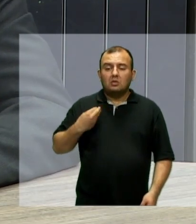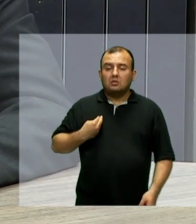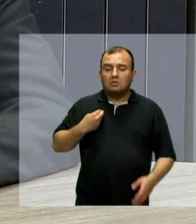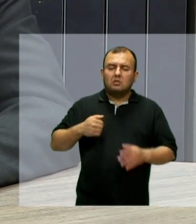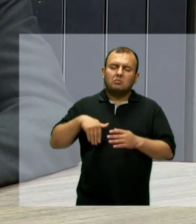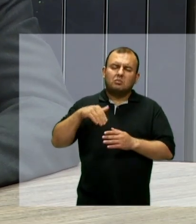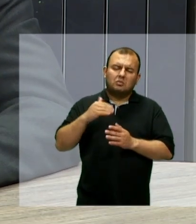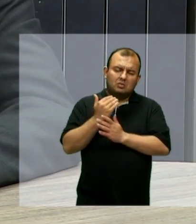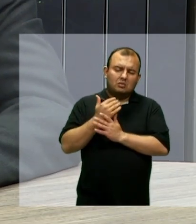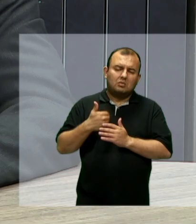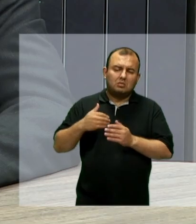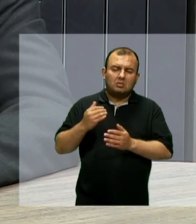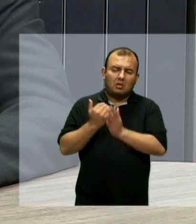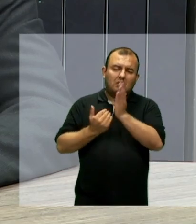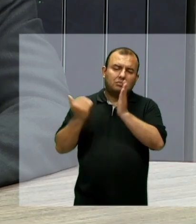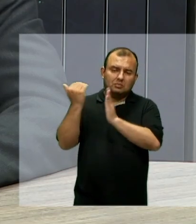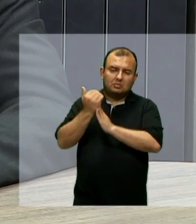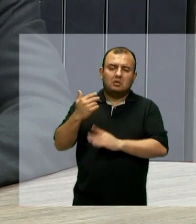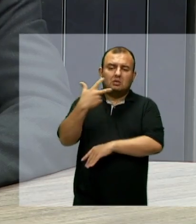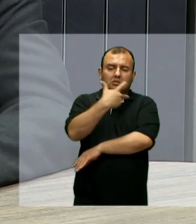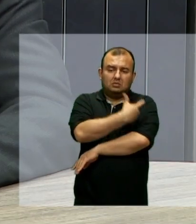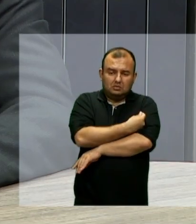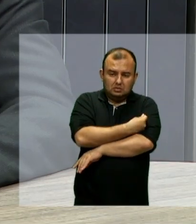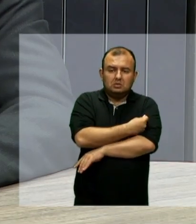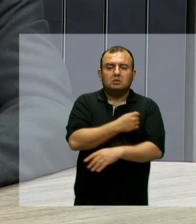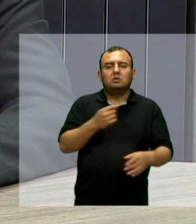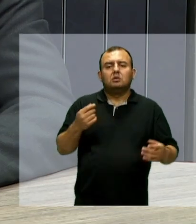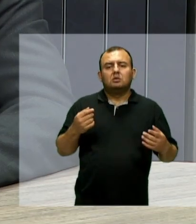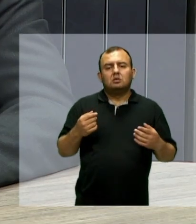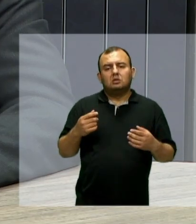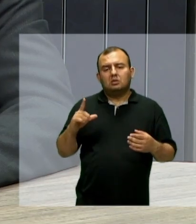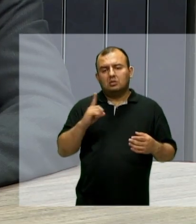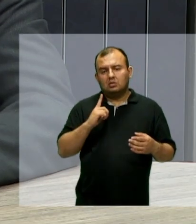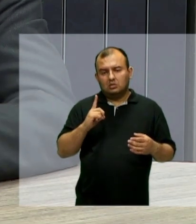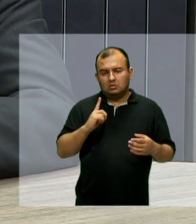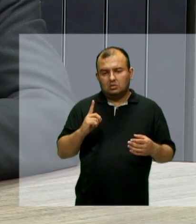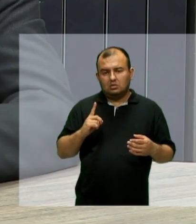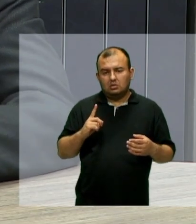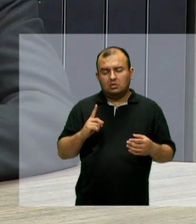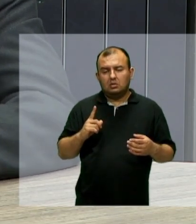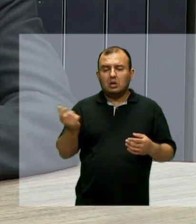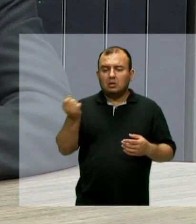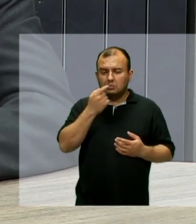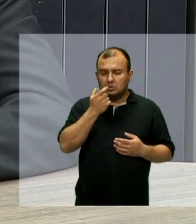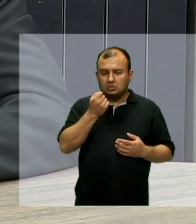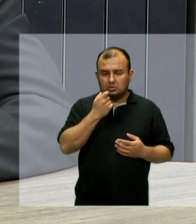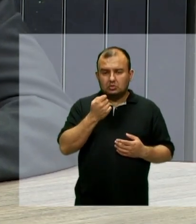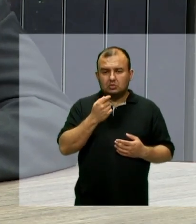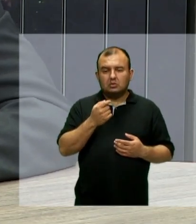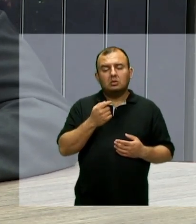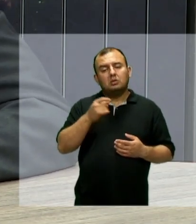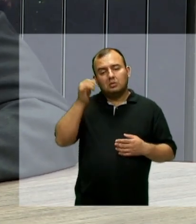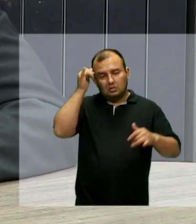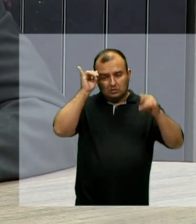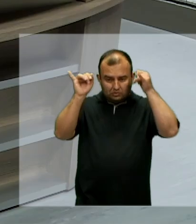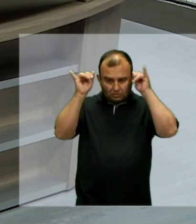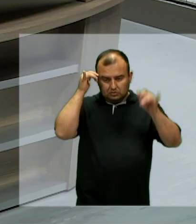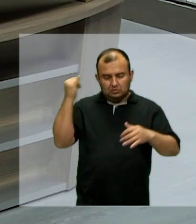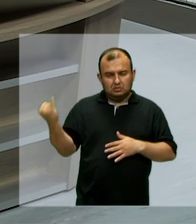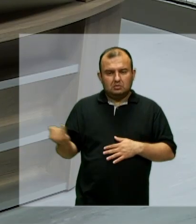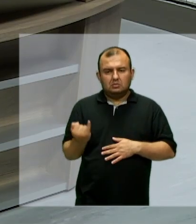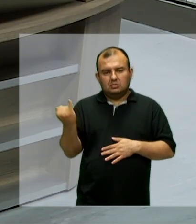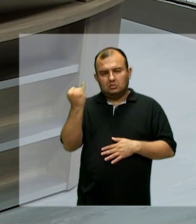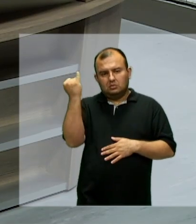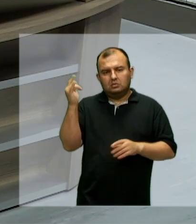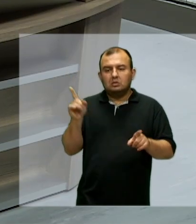por vários motivos. Logicamente, as vacinas, logicamente, as medicações, mas a prevenção é fundamental.